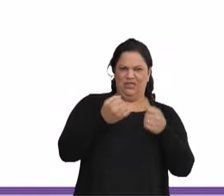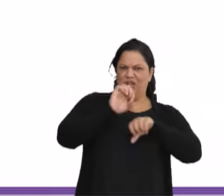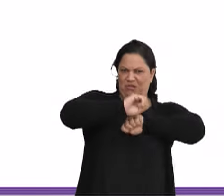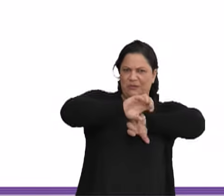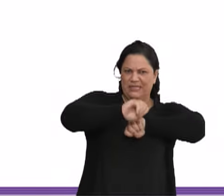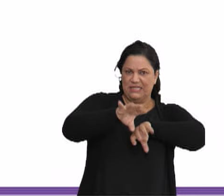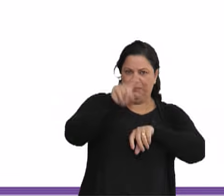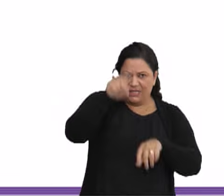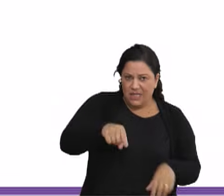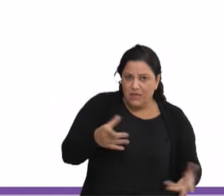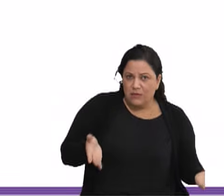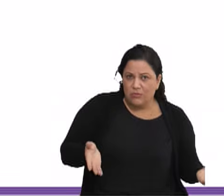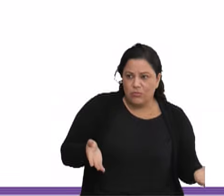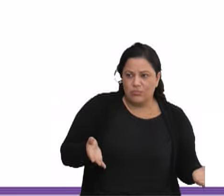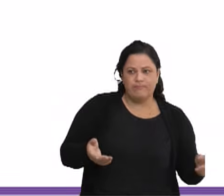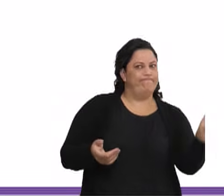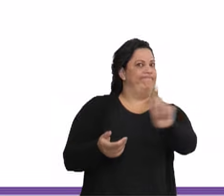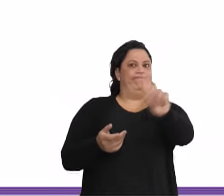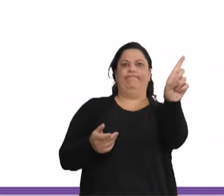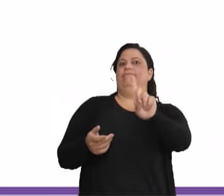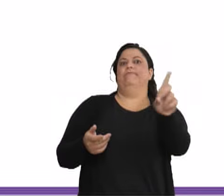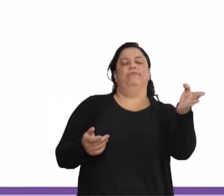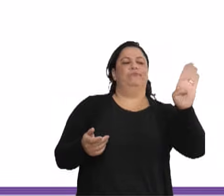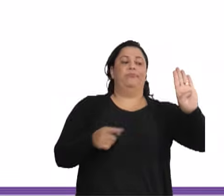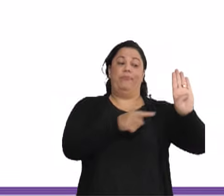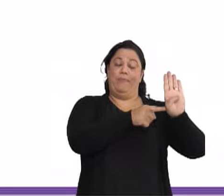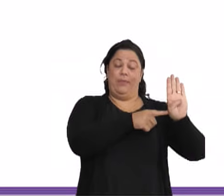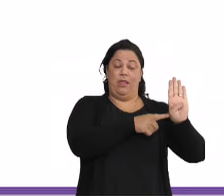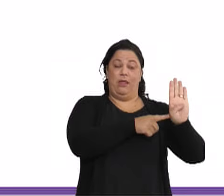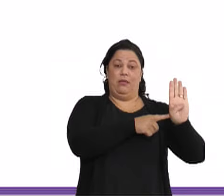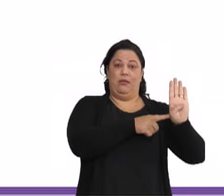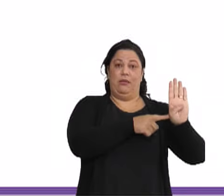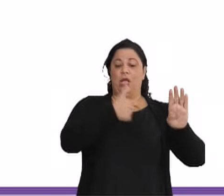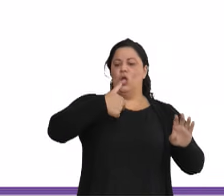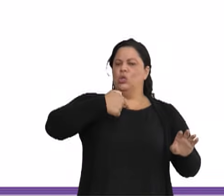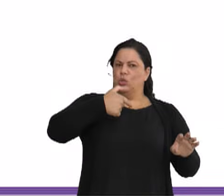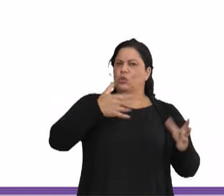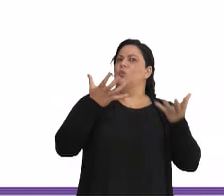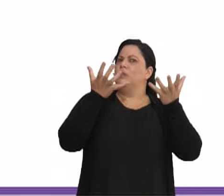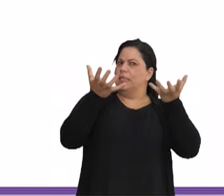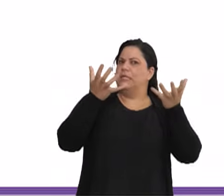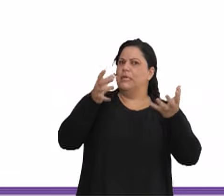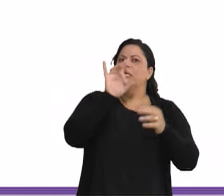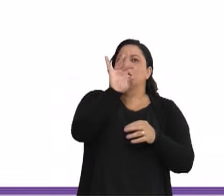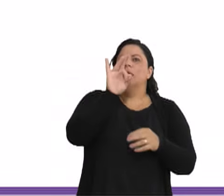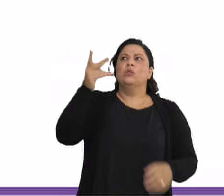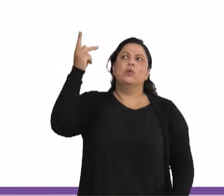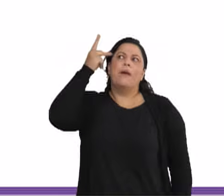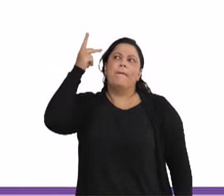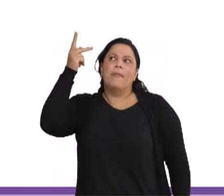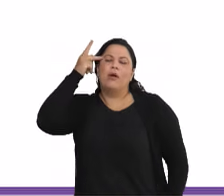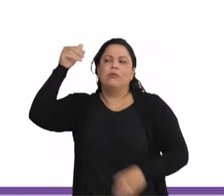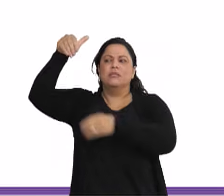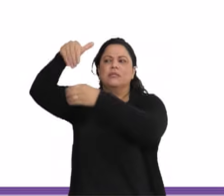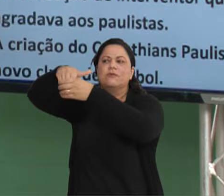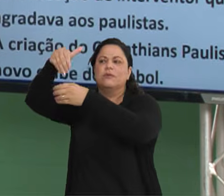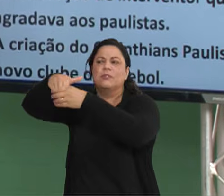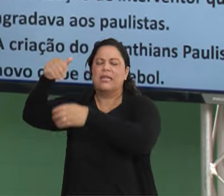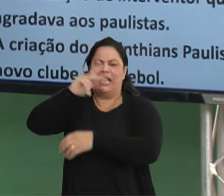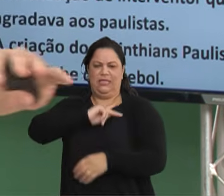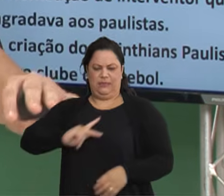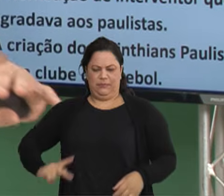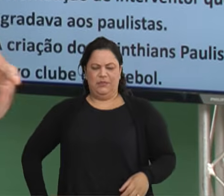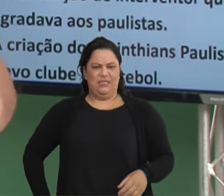São Paulo do Brasil? Então não é. B. Getúlio queria que só os paulistas votassem para presidente.